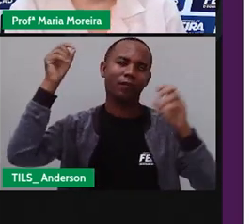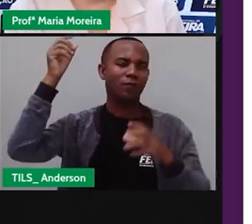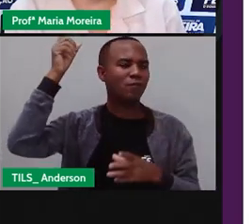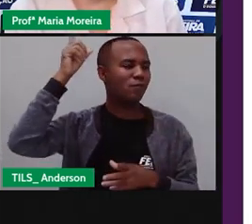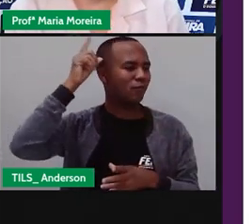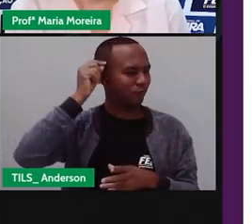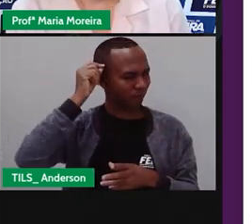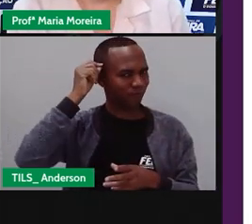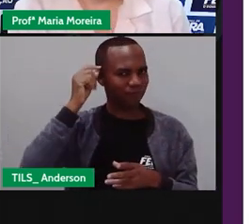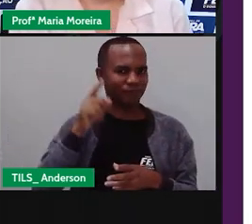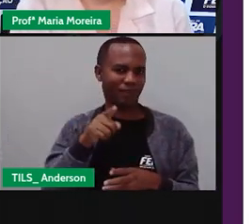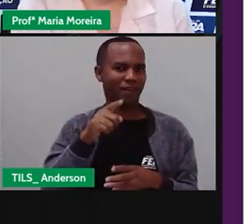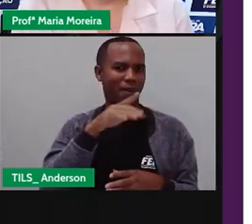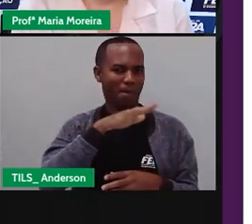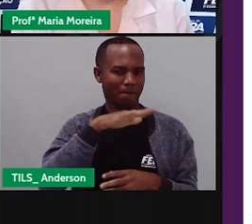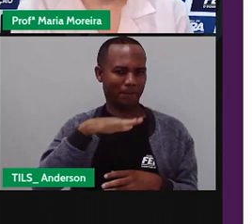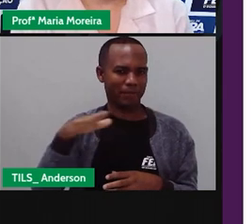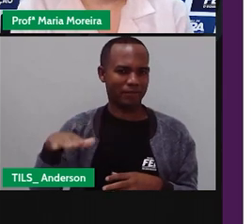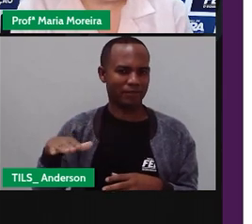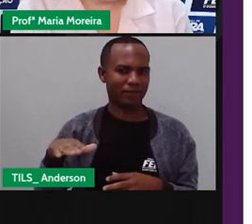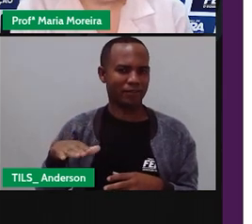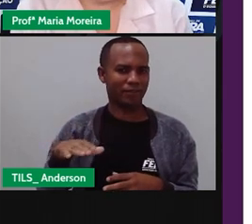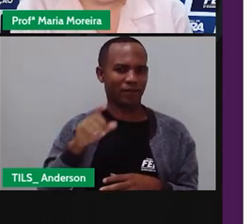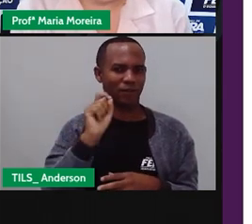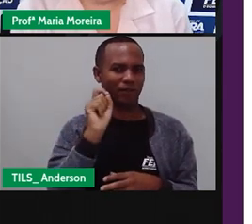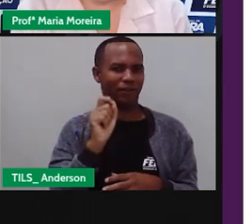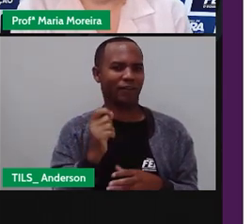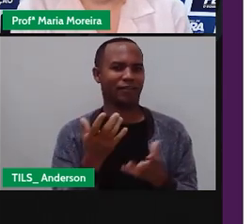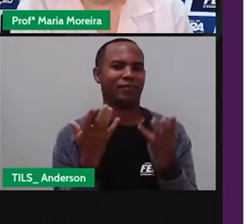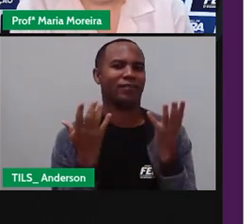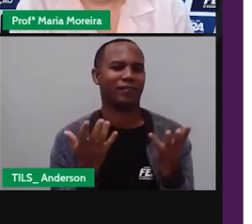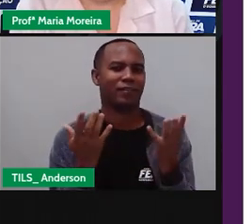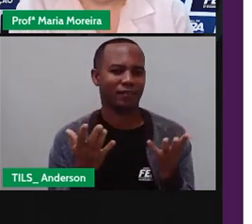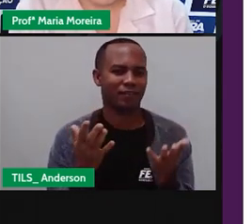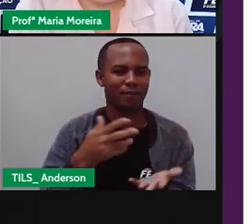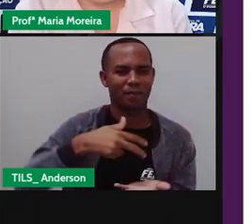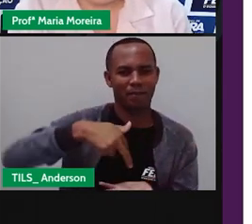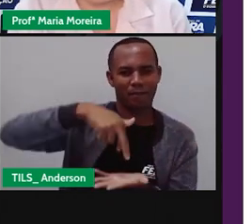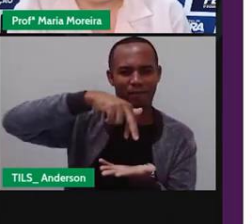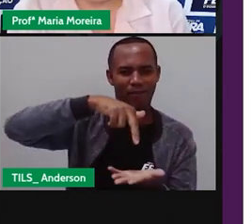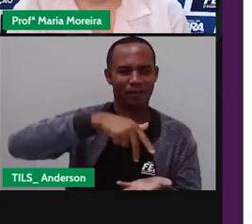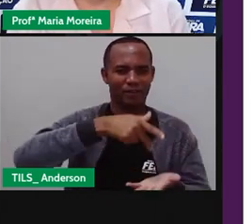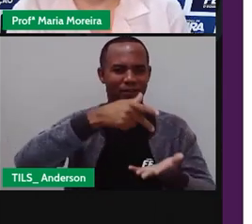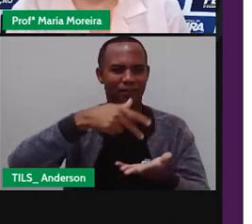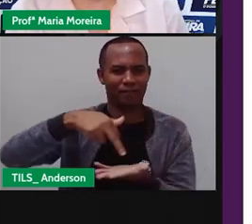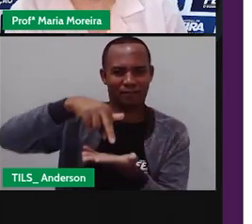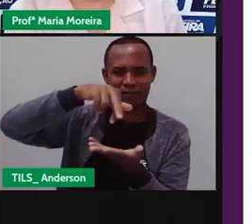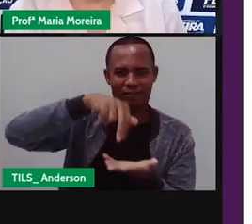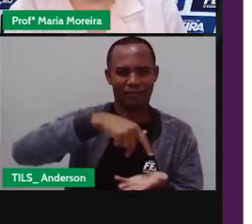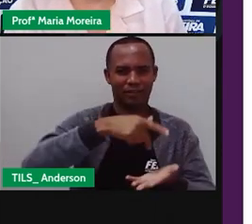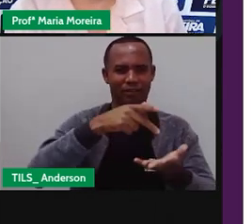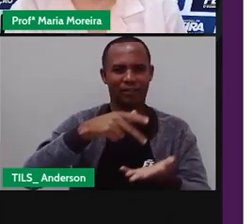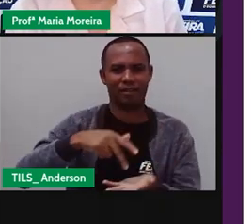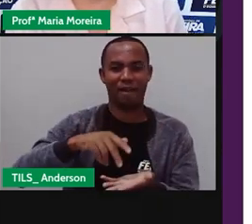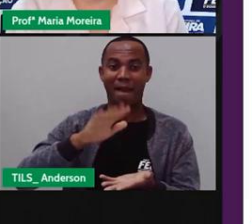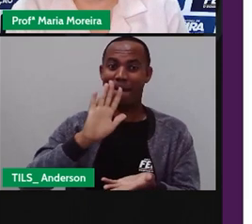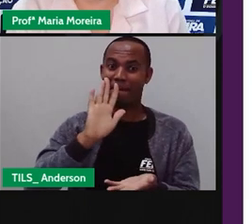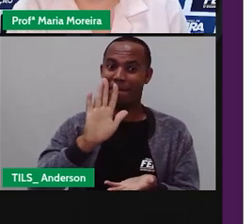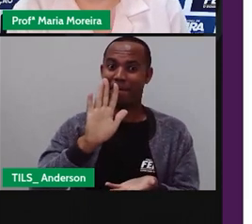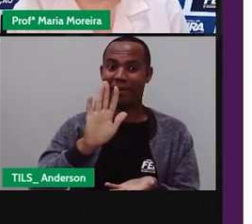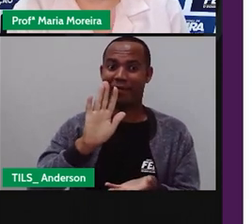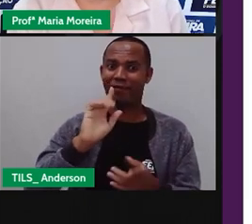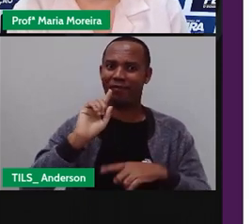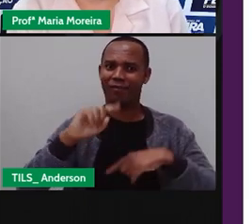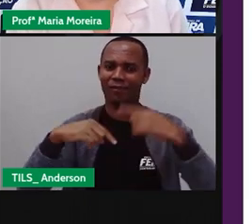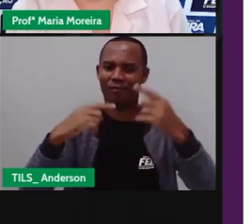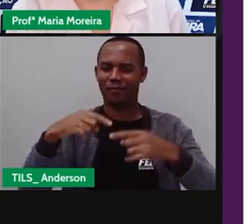Esta menina, tão pequenina, quer ser bailarina, mas depois esquece todas